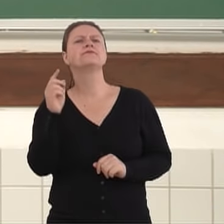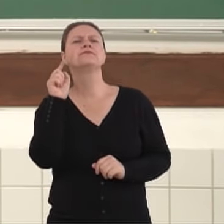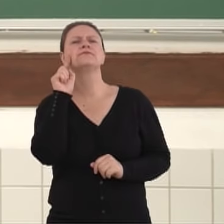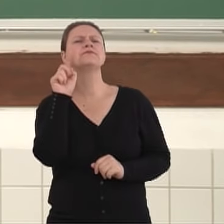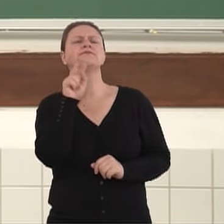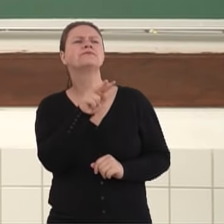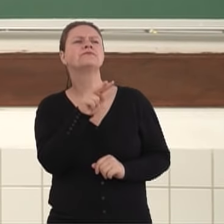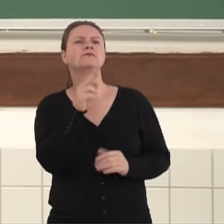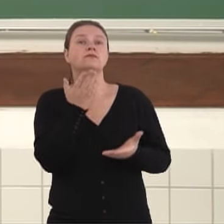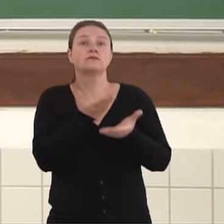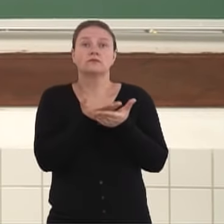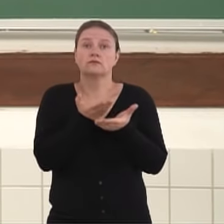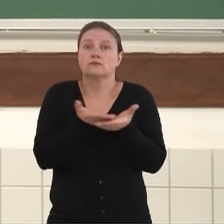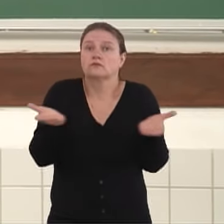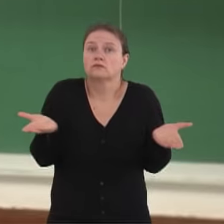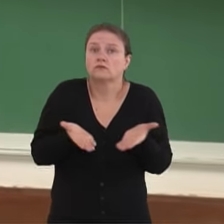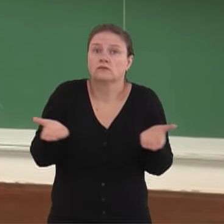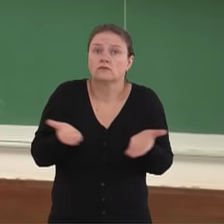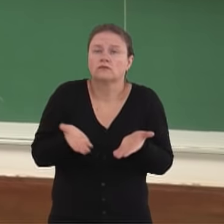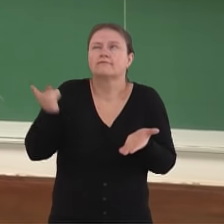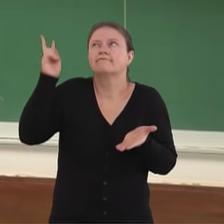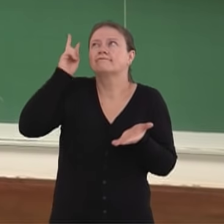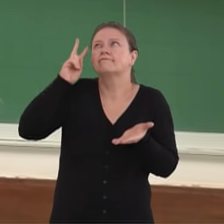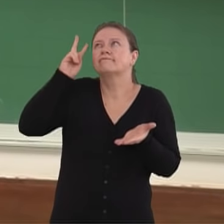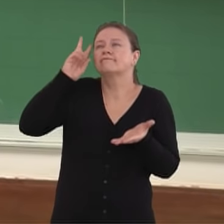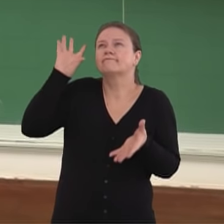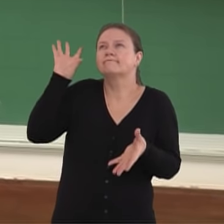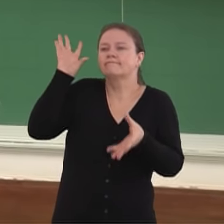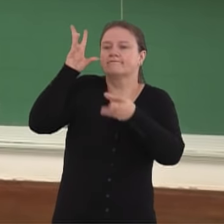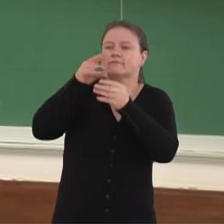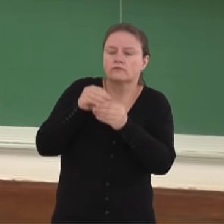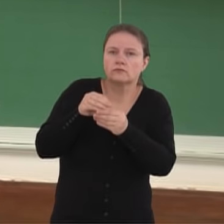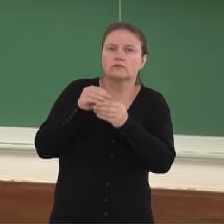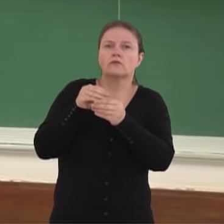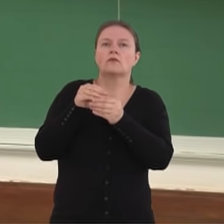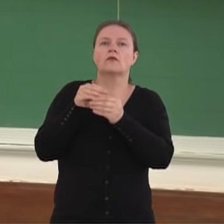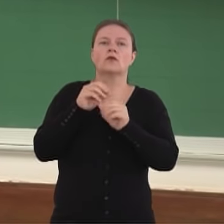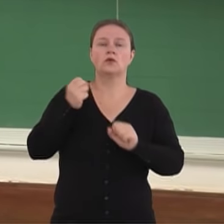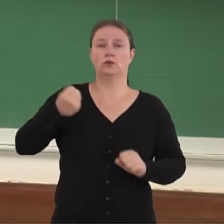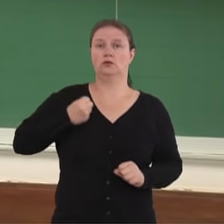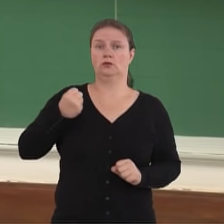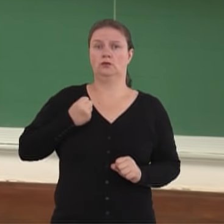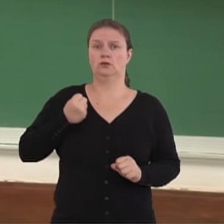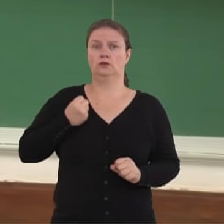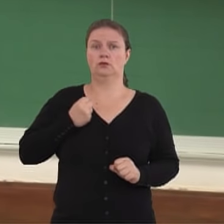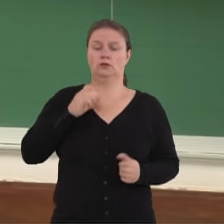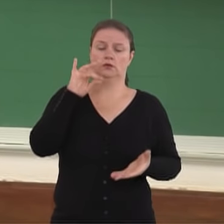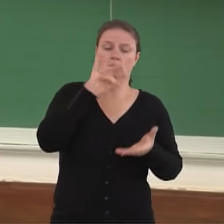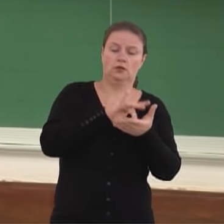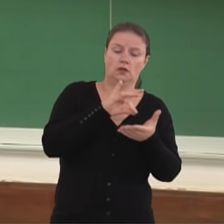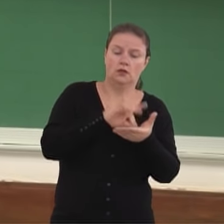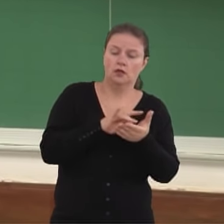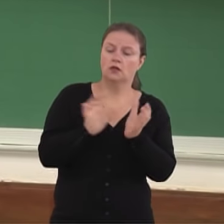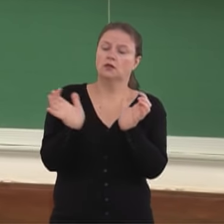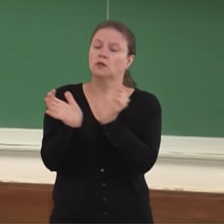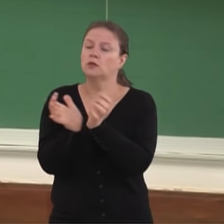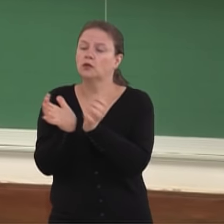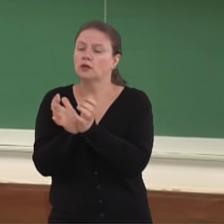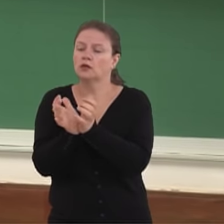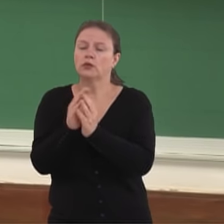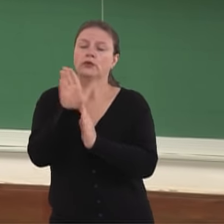de hoje? Nós demos uma relembrada no conjunto dos números reais, nós vimos os números inteiros,